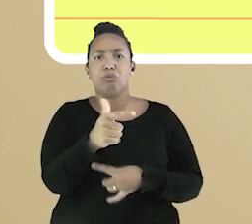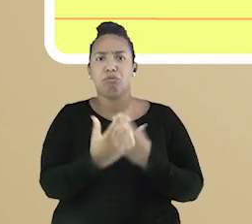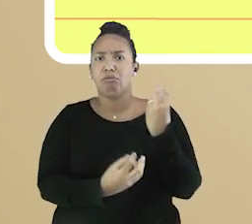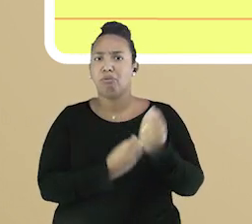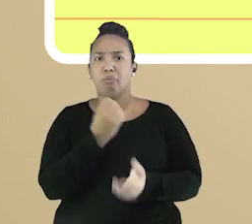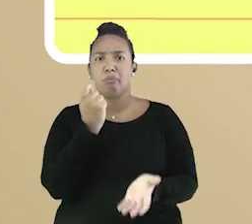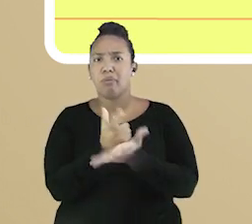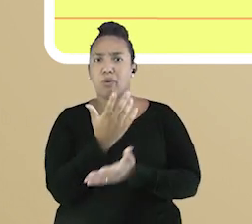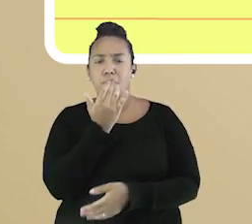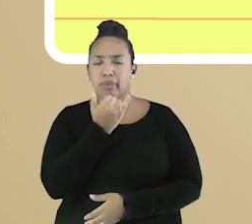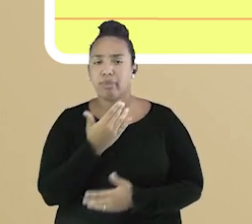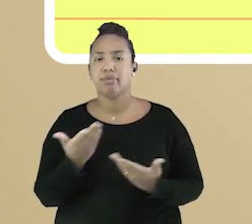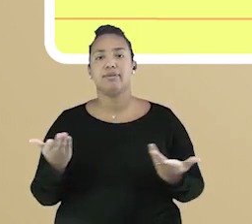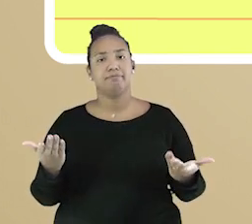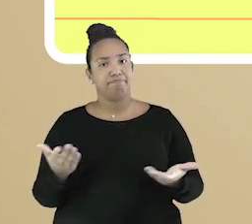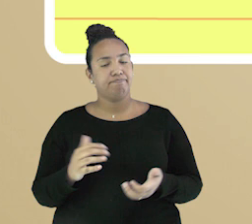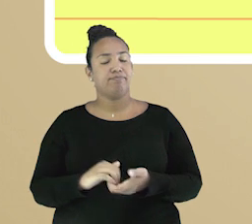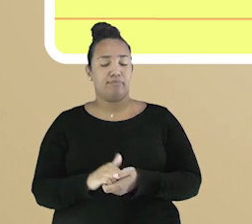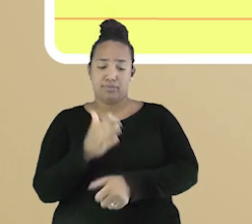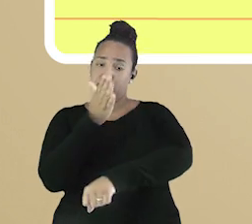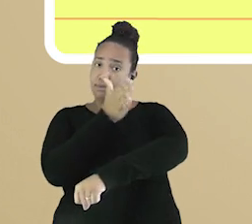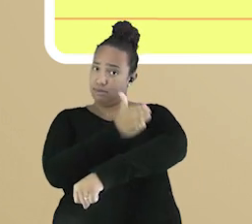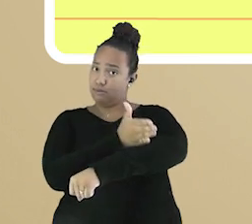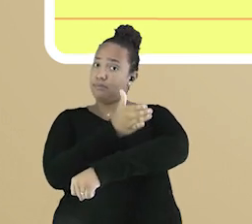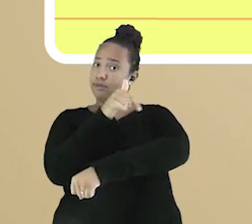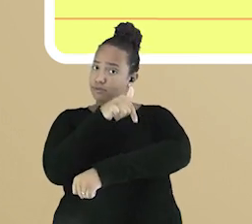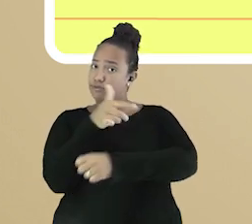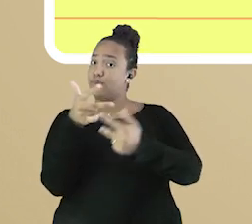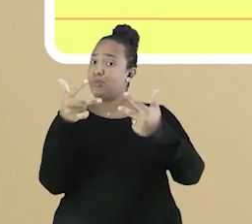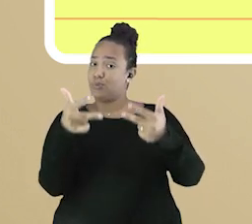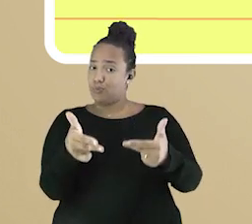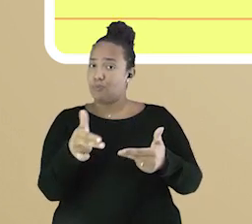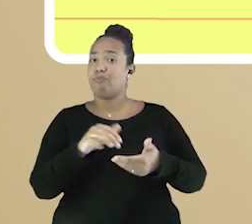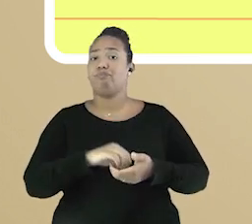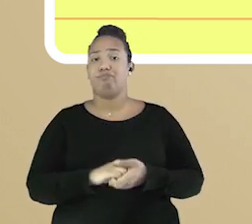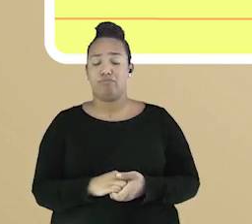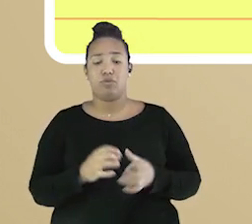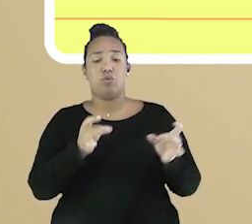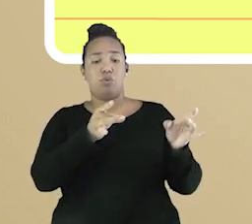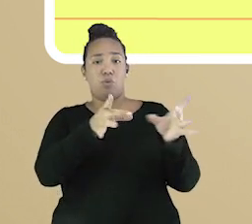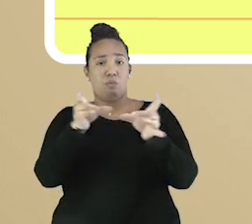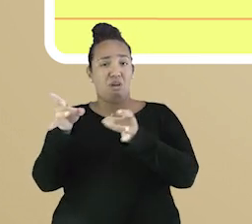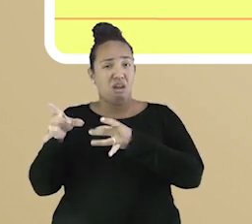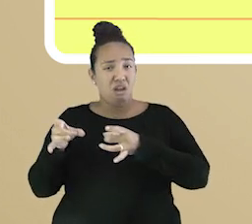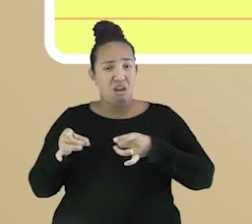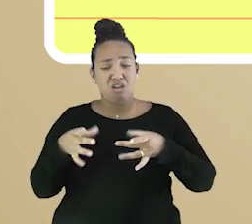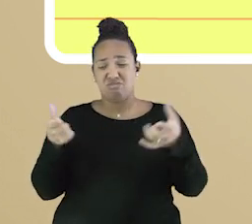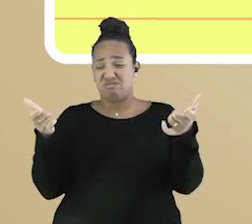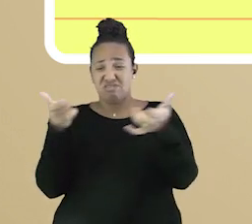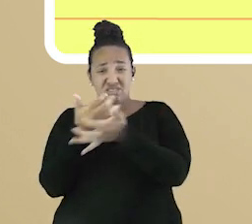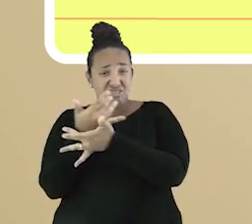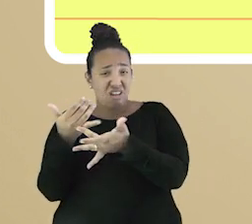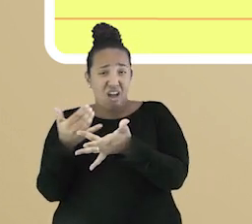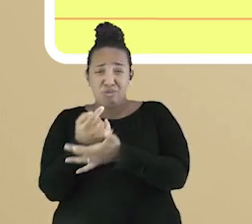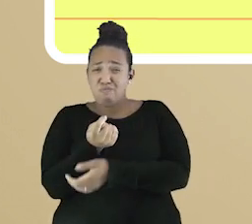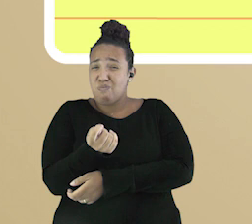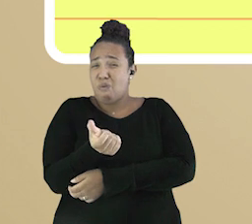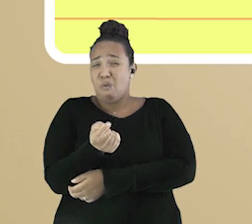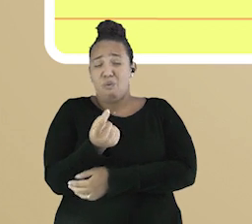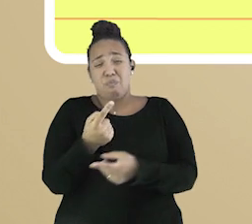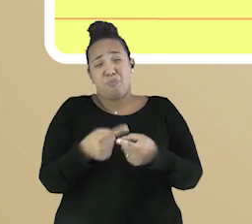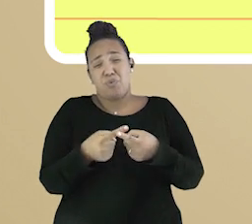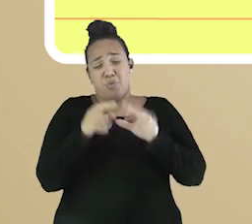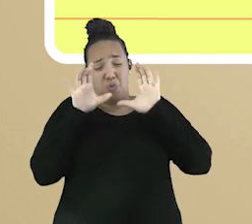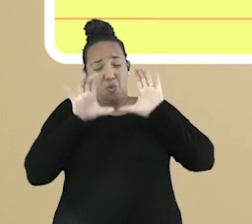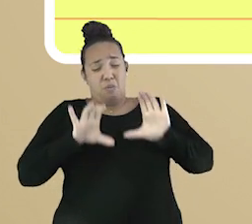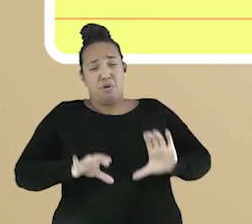seria? Durante a Idade Média, era mais ou menos assim. O comércio e as cidades eram bem escassos, devido ao estilo de vida que